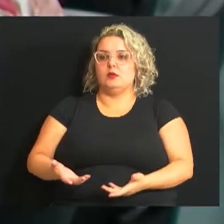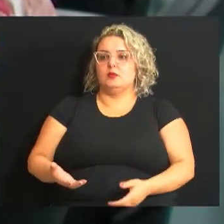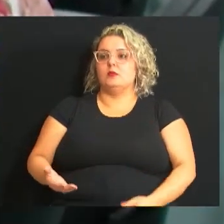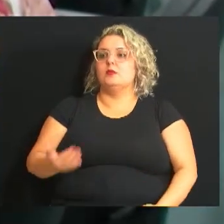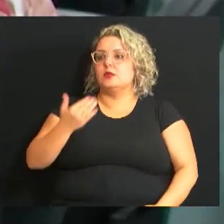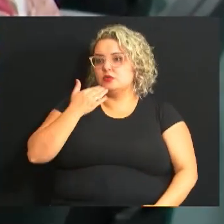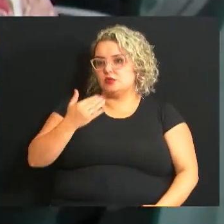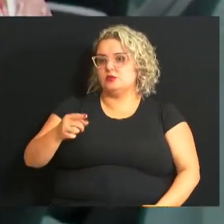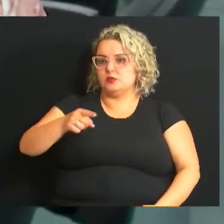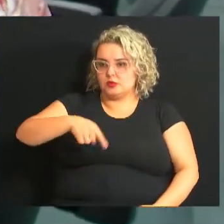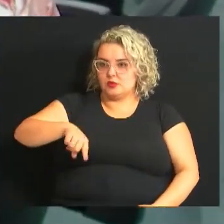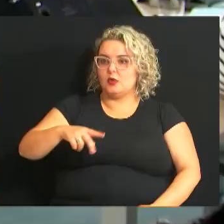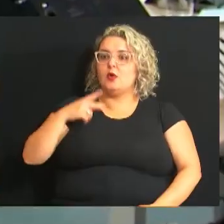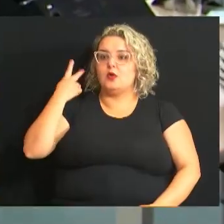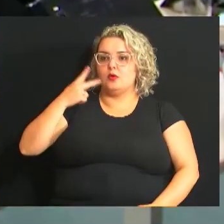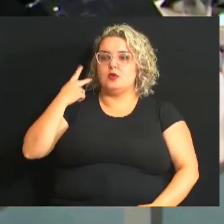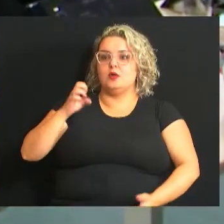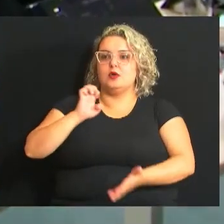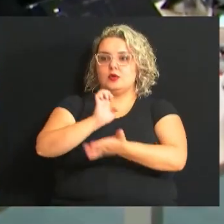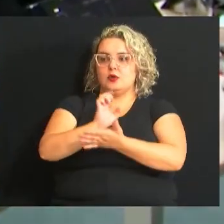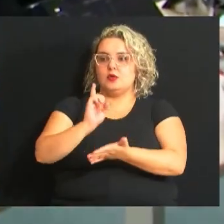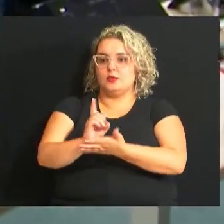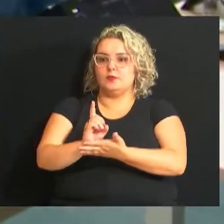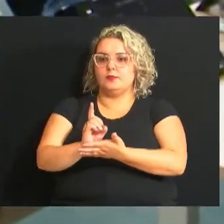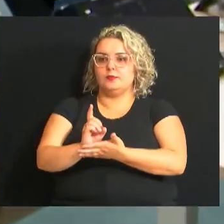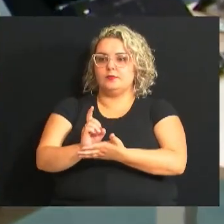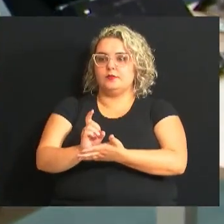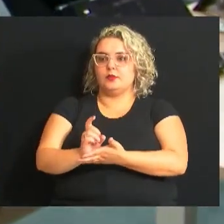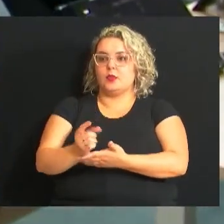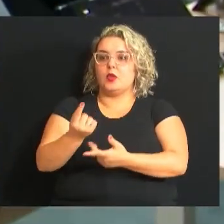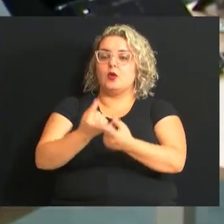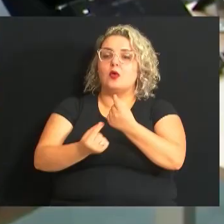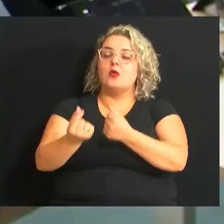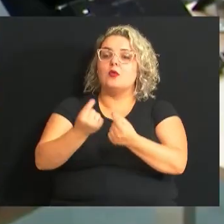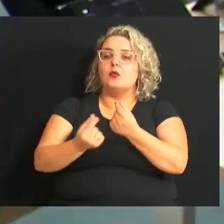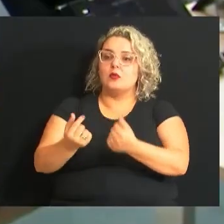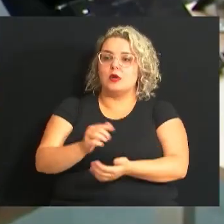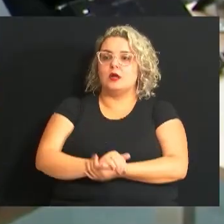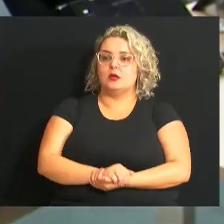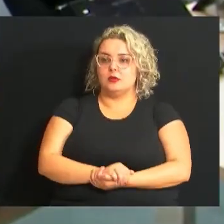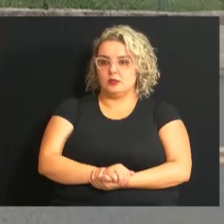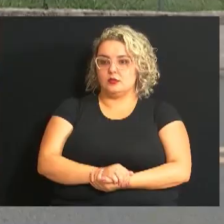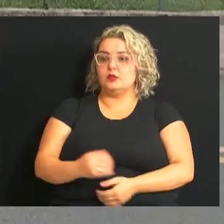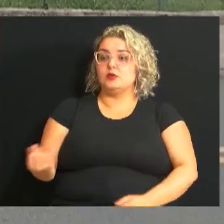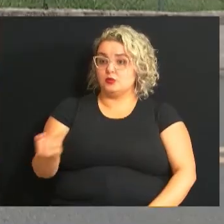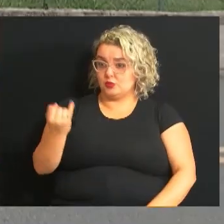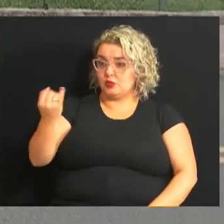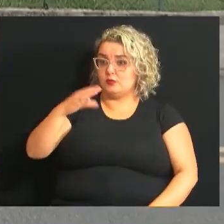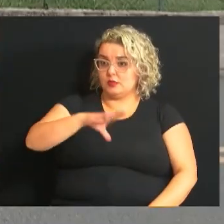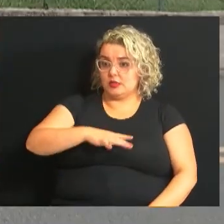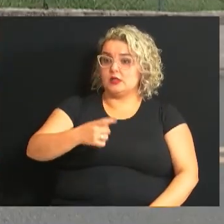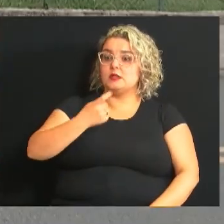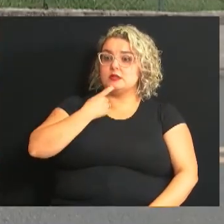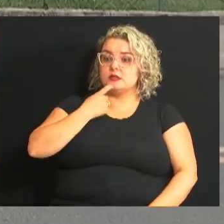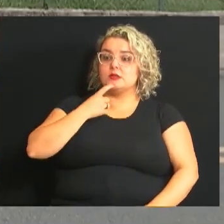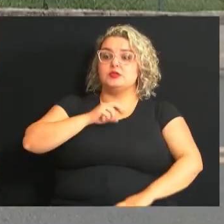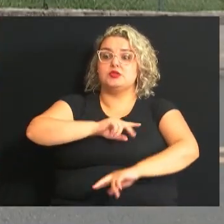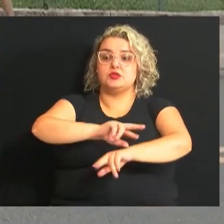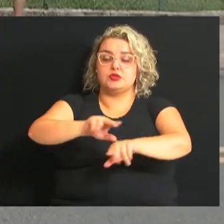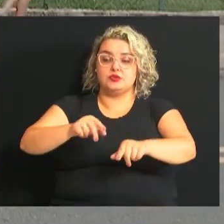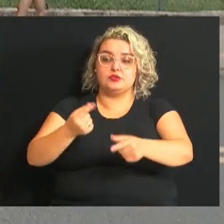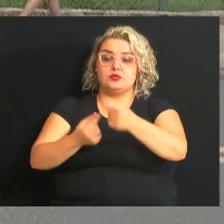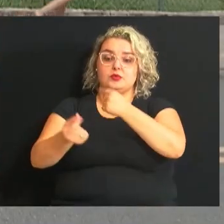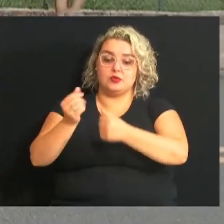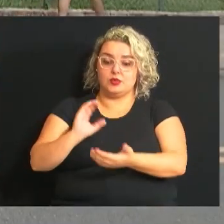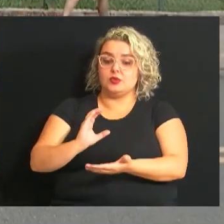vereador Edson Ribeiro reservou um valor considerável para a saúde do município. Diversas emendas do